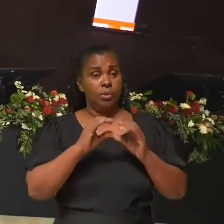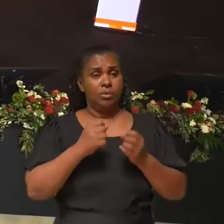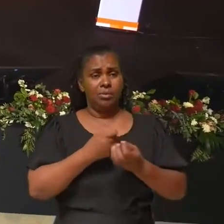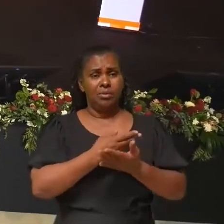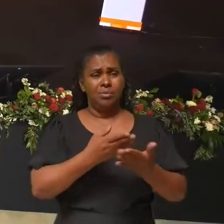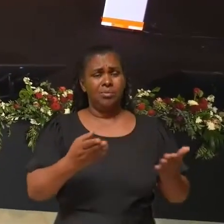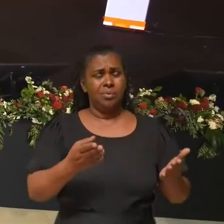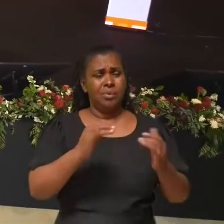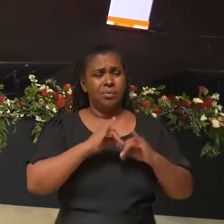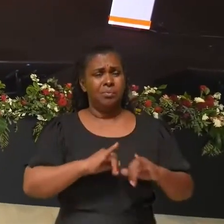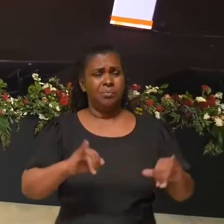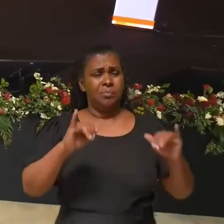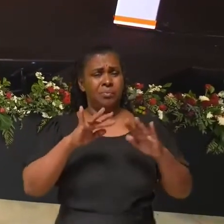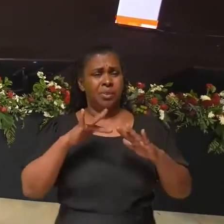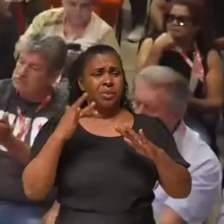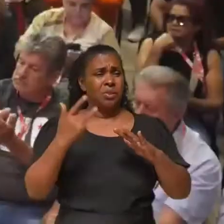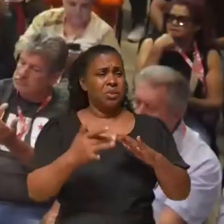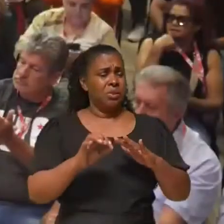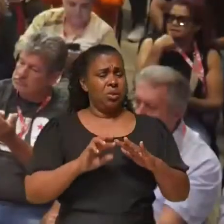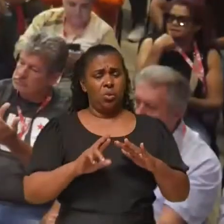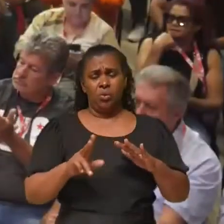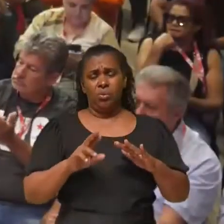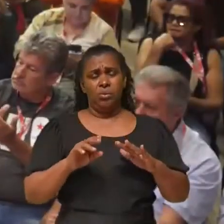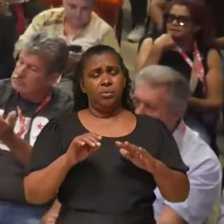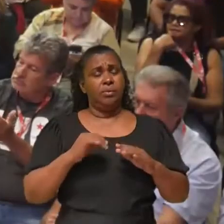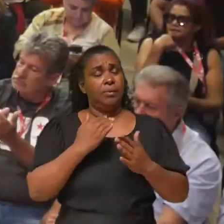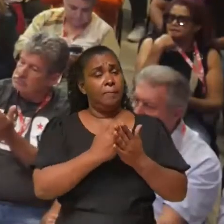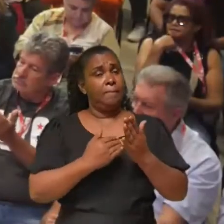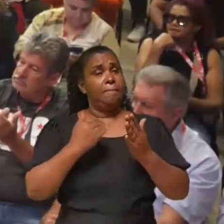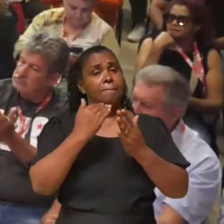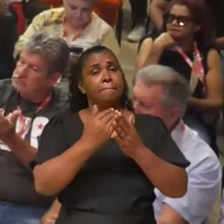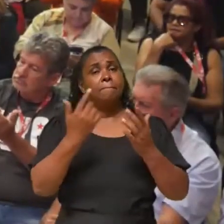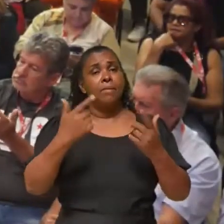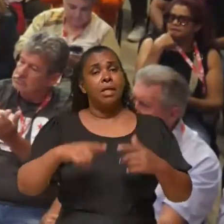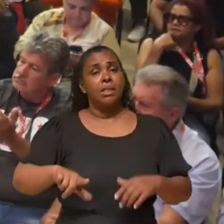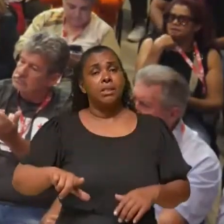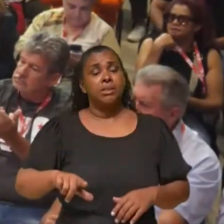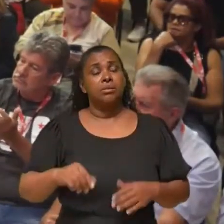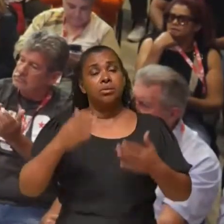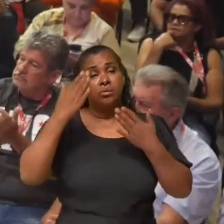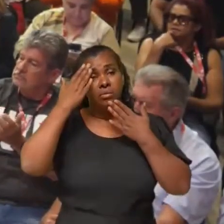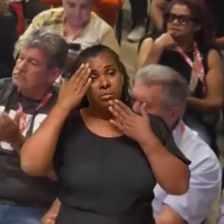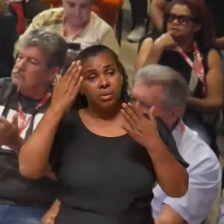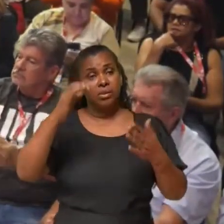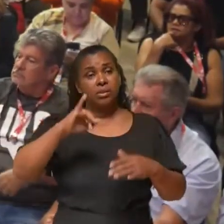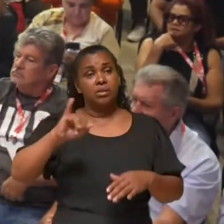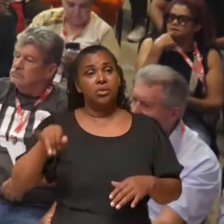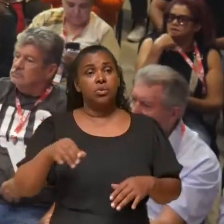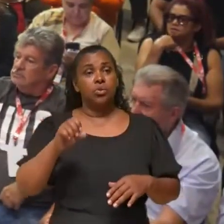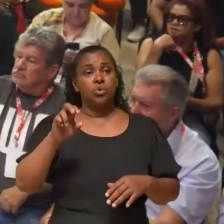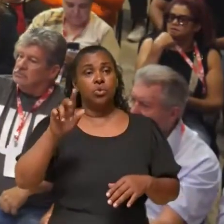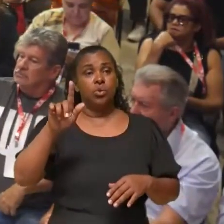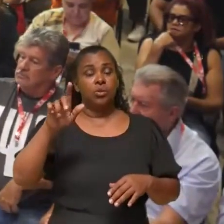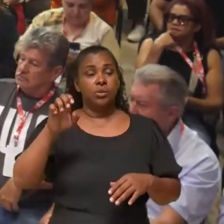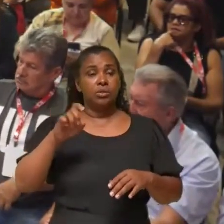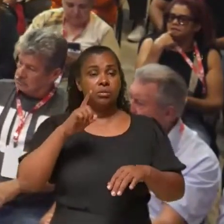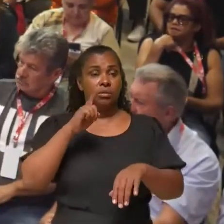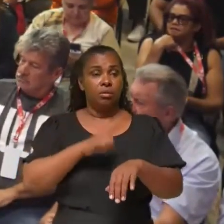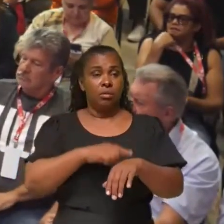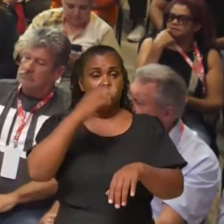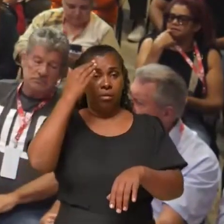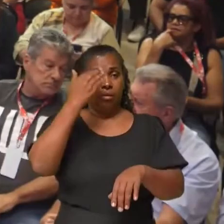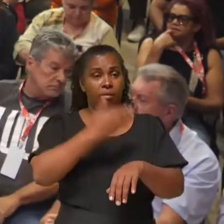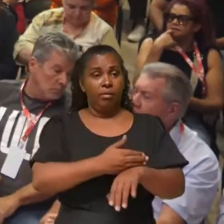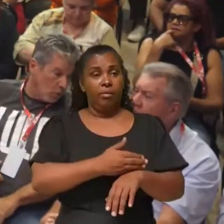releases. É isso, obrigado. Muito obrigada, Jorge, ali no tempo, muito importante.